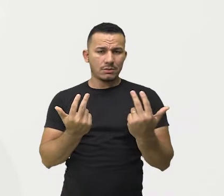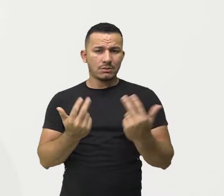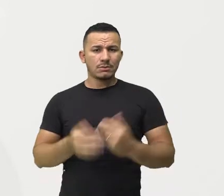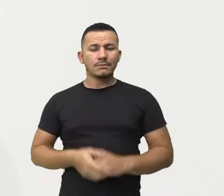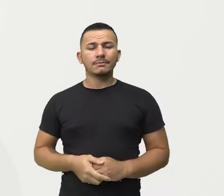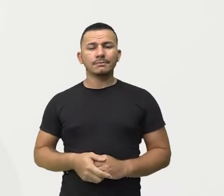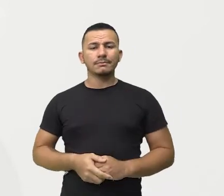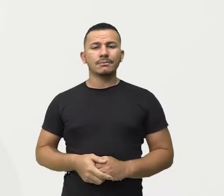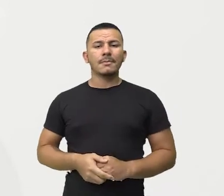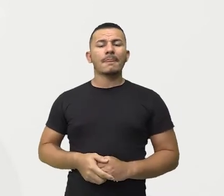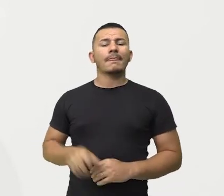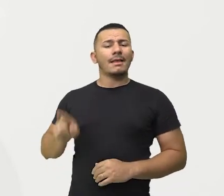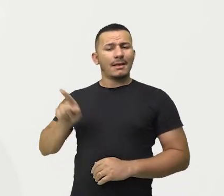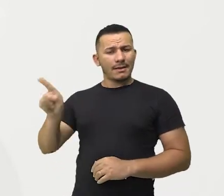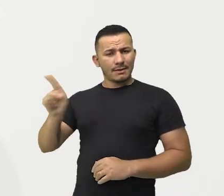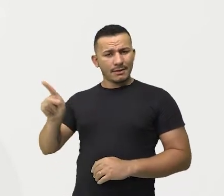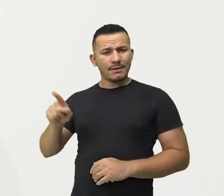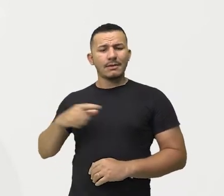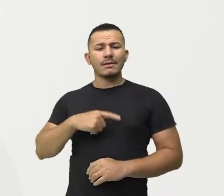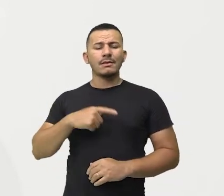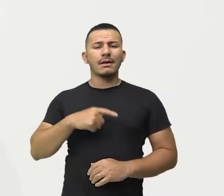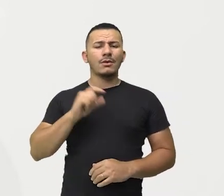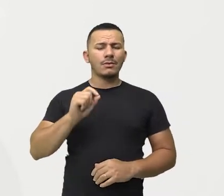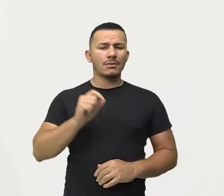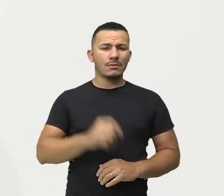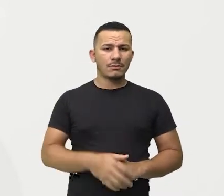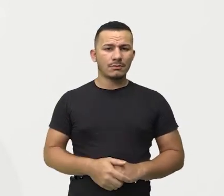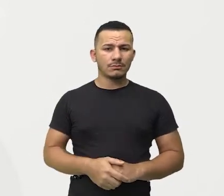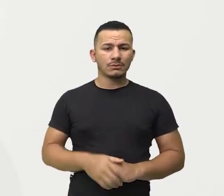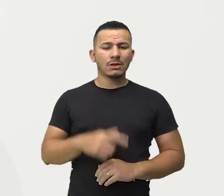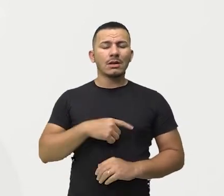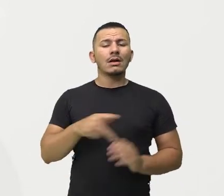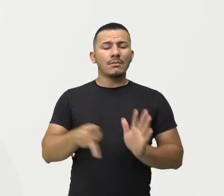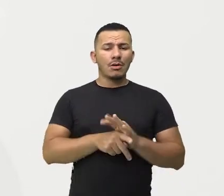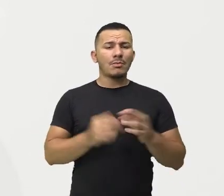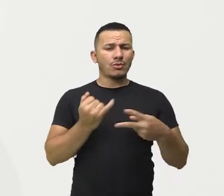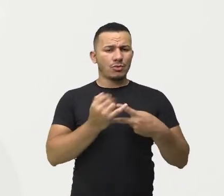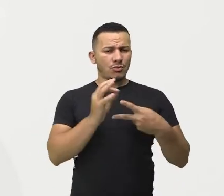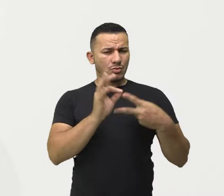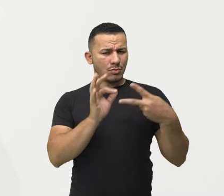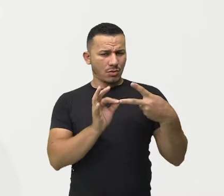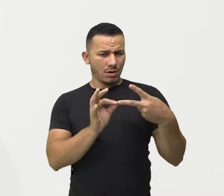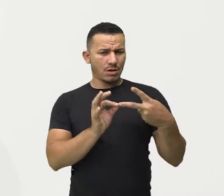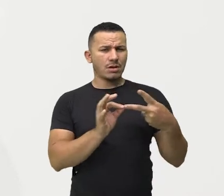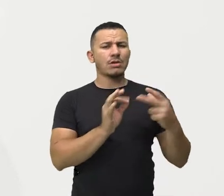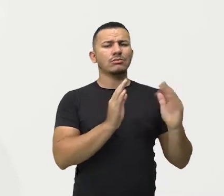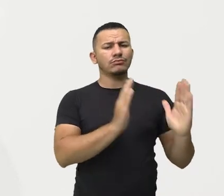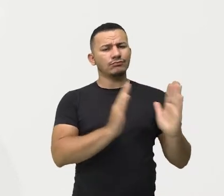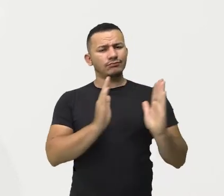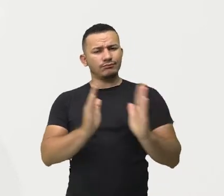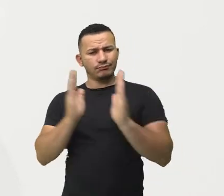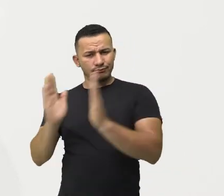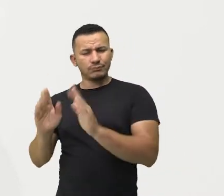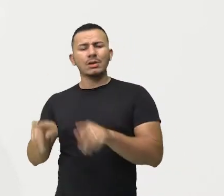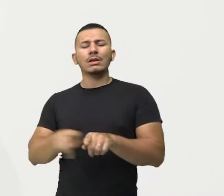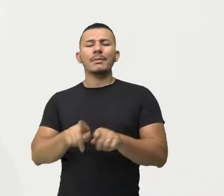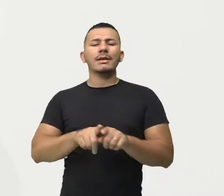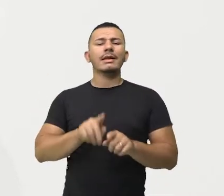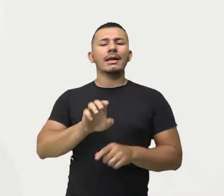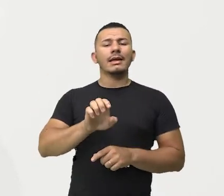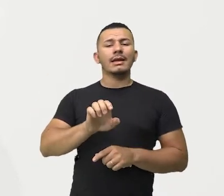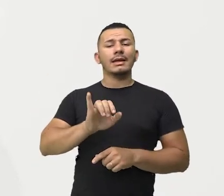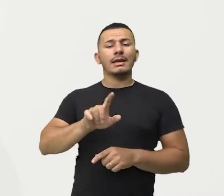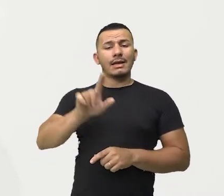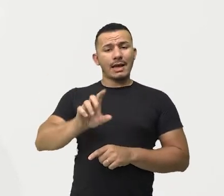Vejamos, observe que nós temos como observação que os polígonos regulares, os seus eixos